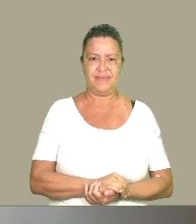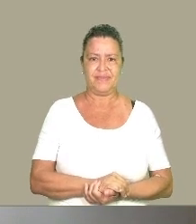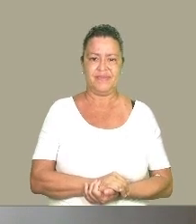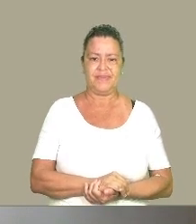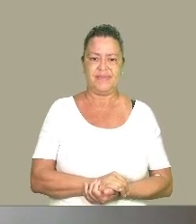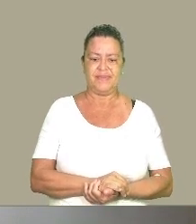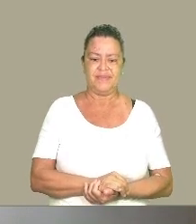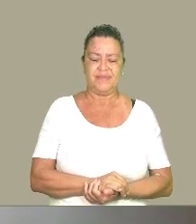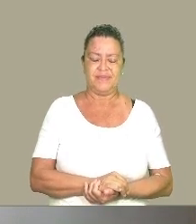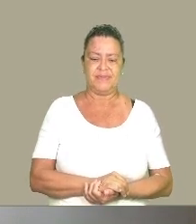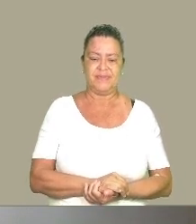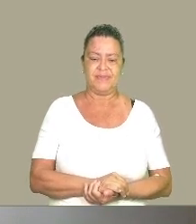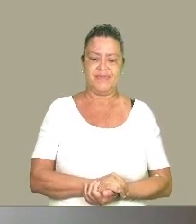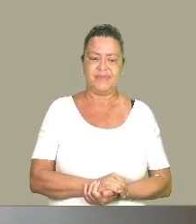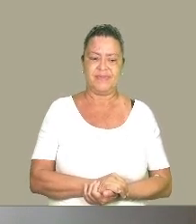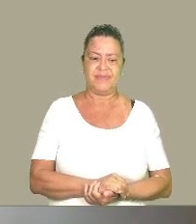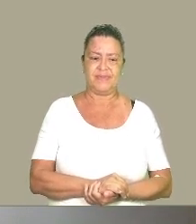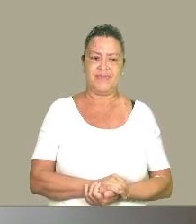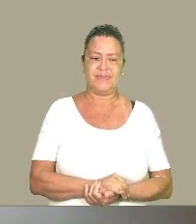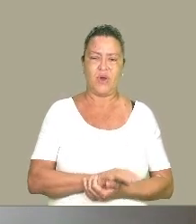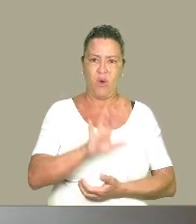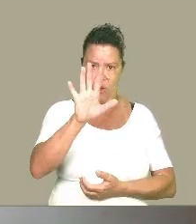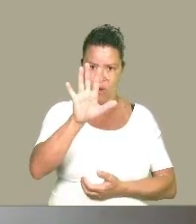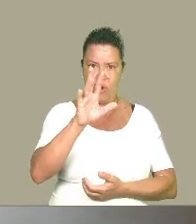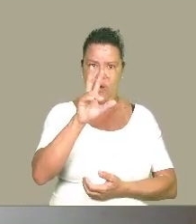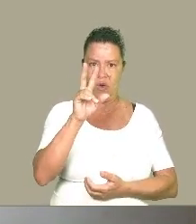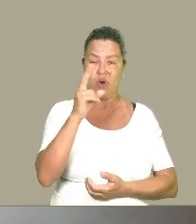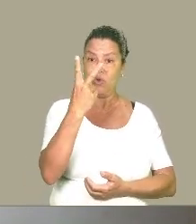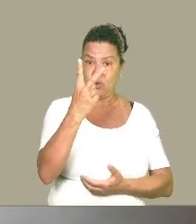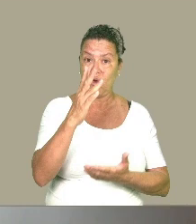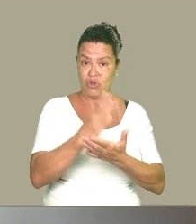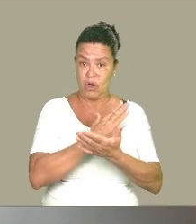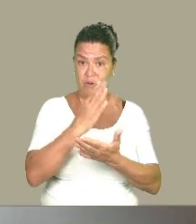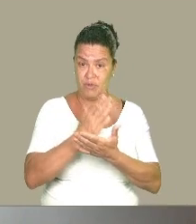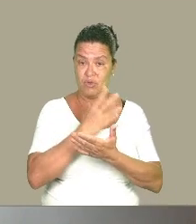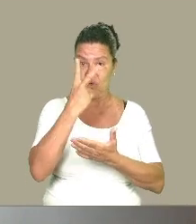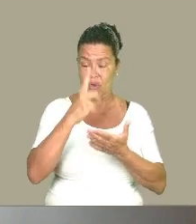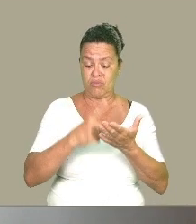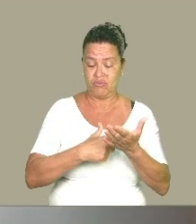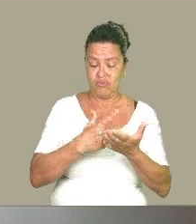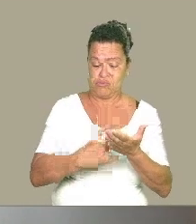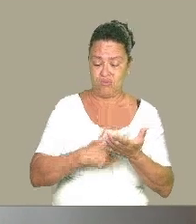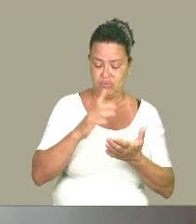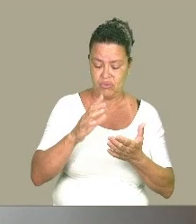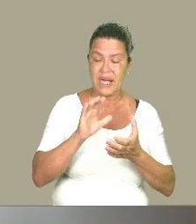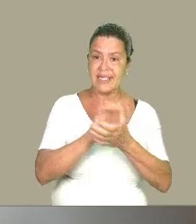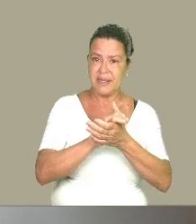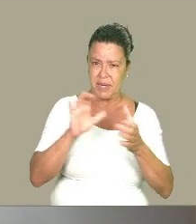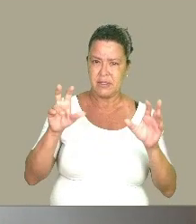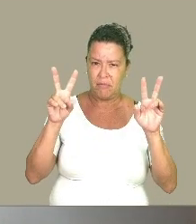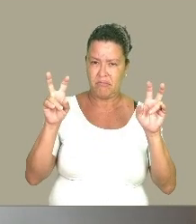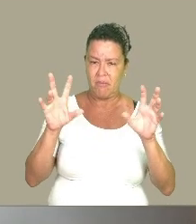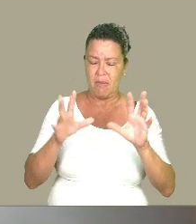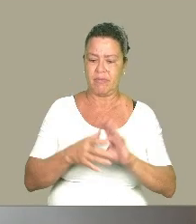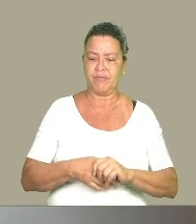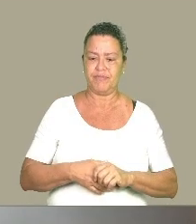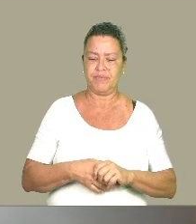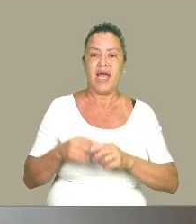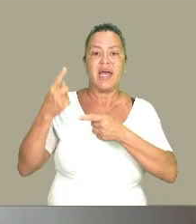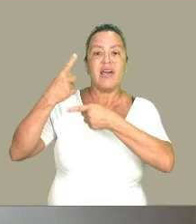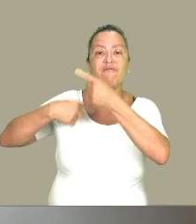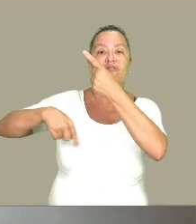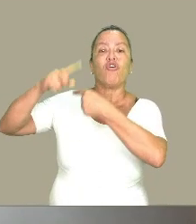Ainda seguindo, vamos dar uma olhada em mais dois livros sobre essa questão da separação. Evolução em